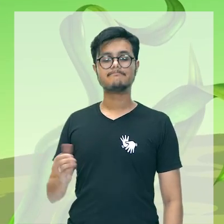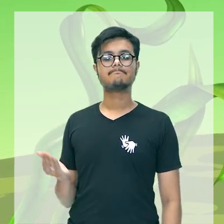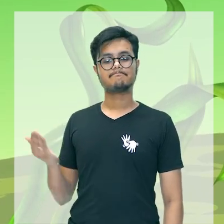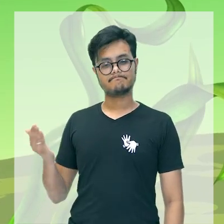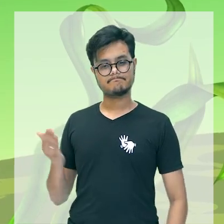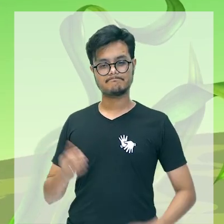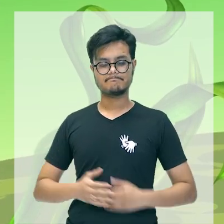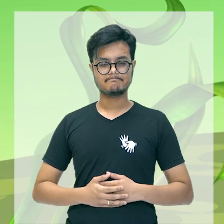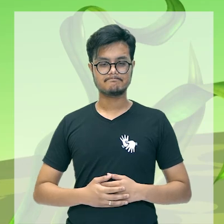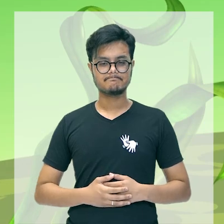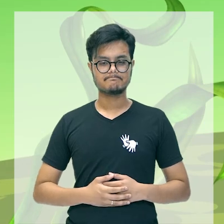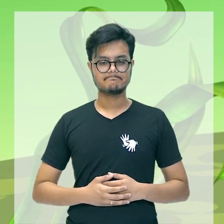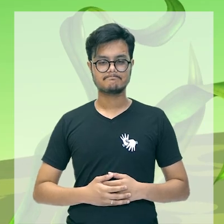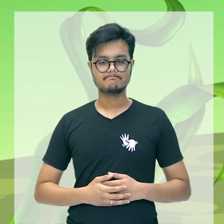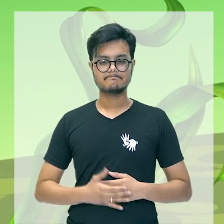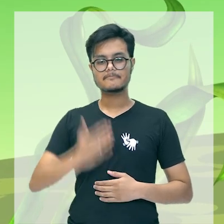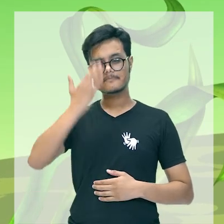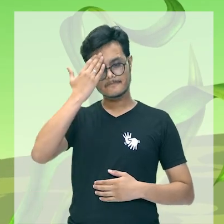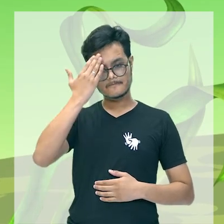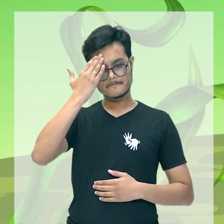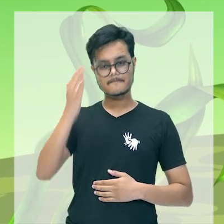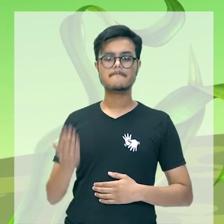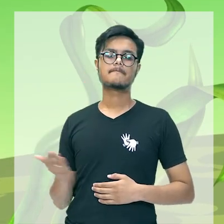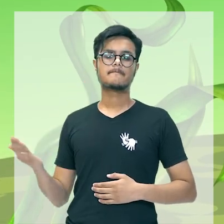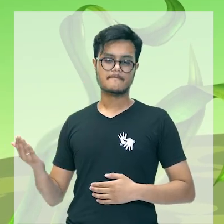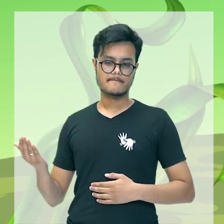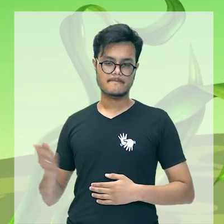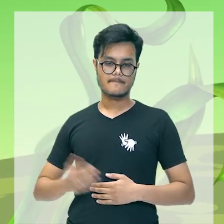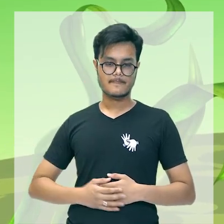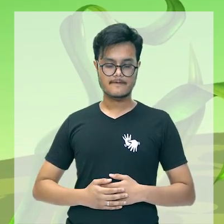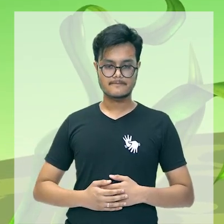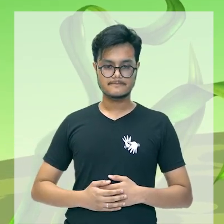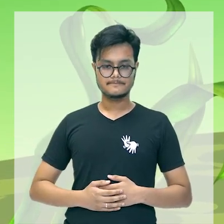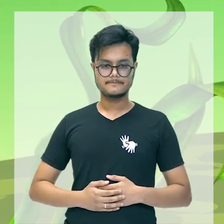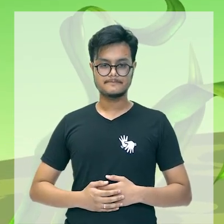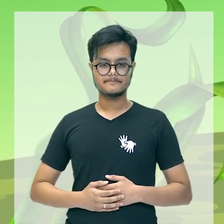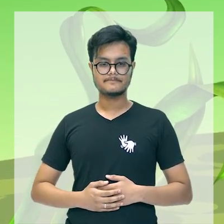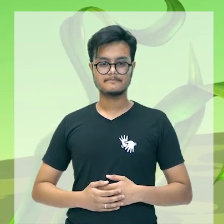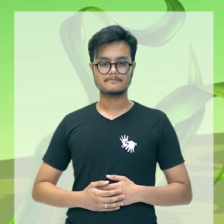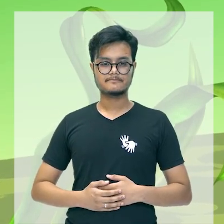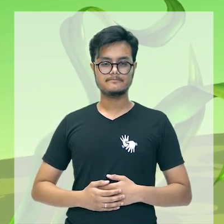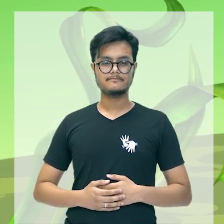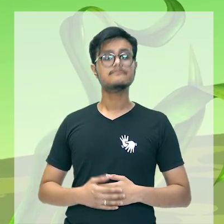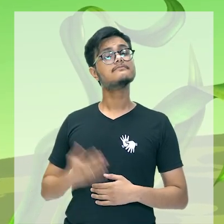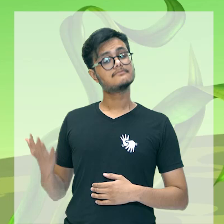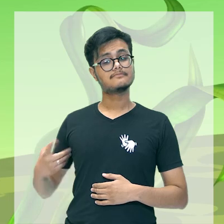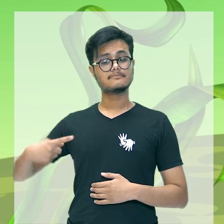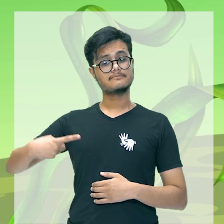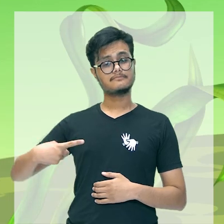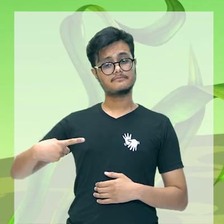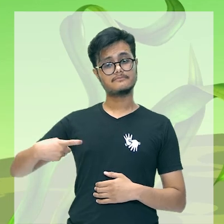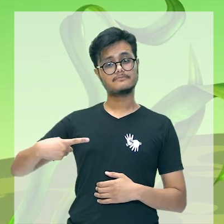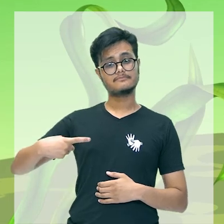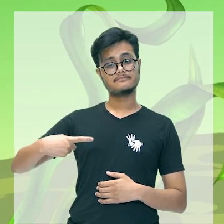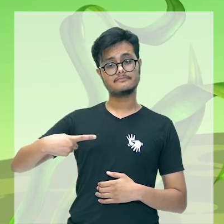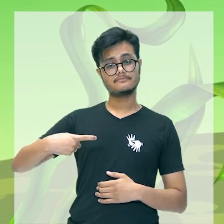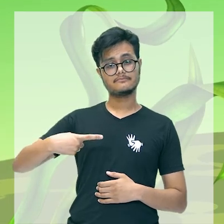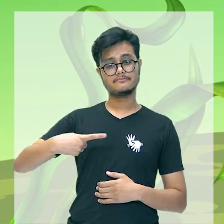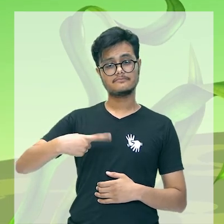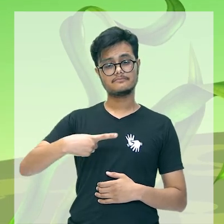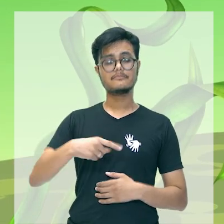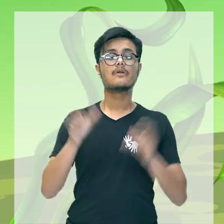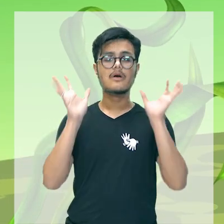as larvas, que nós conhecemos, né? Aí essas larvas, como girinos. Esses girinos eles vão